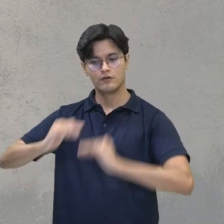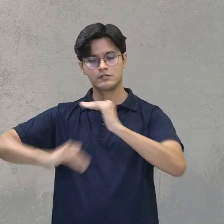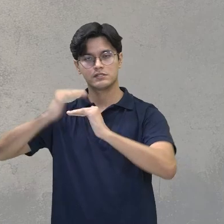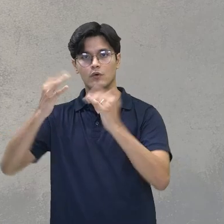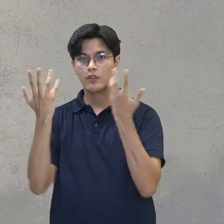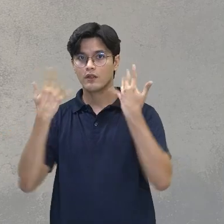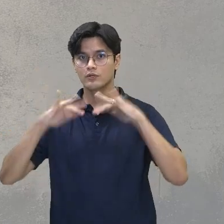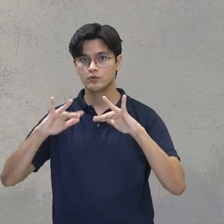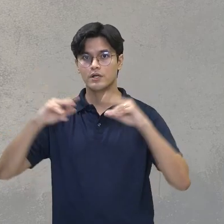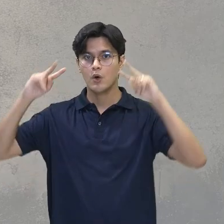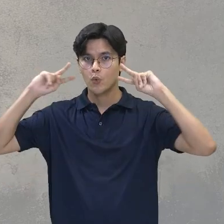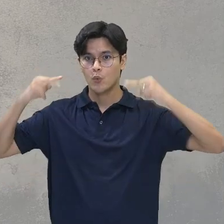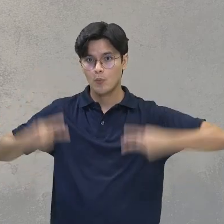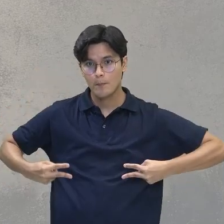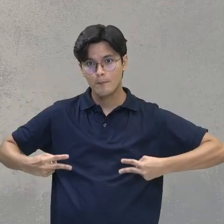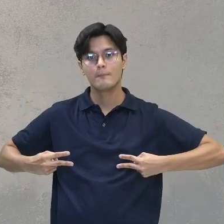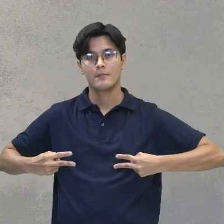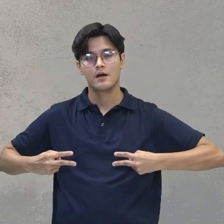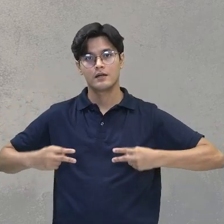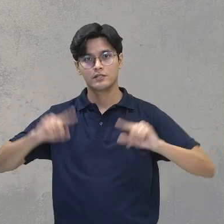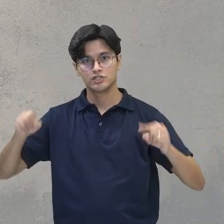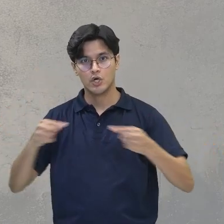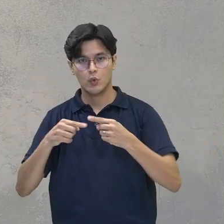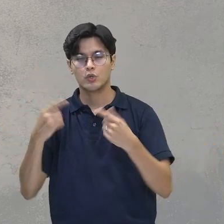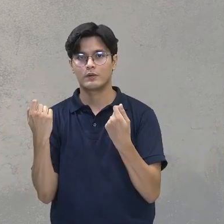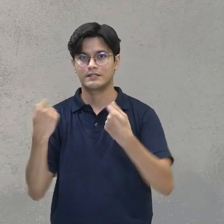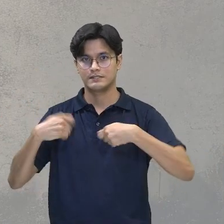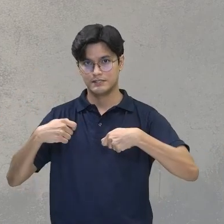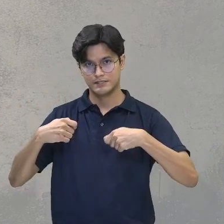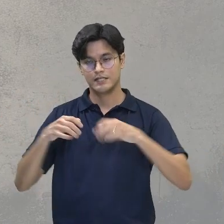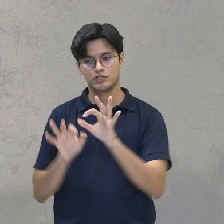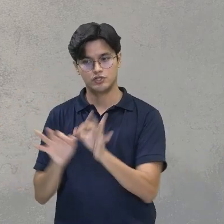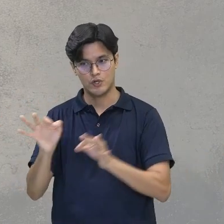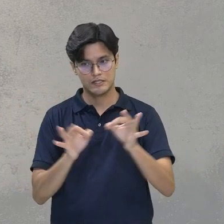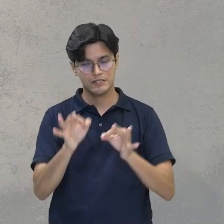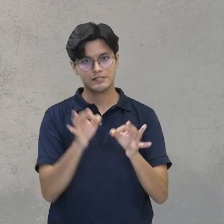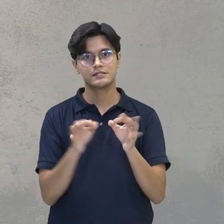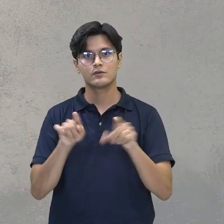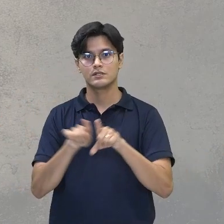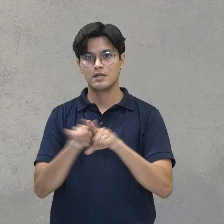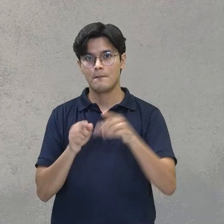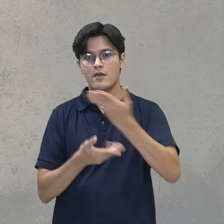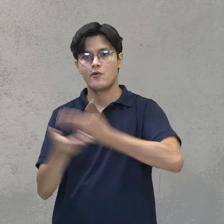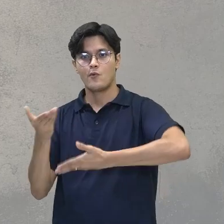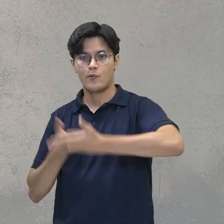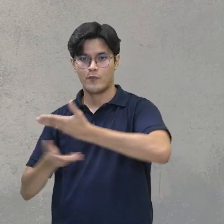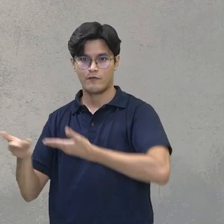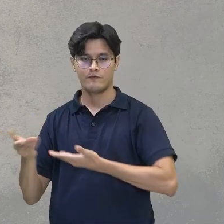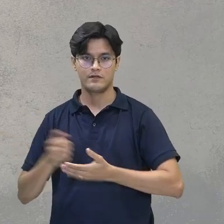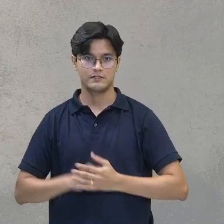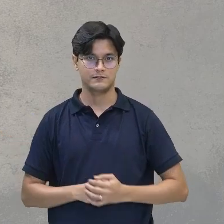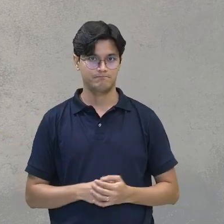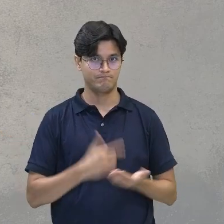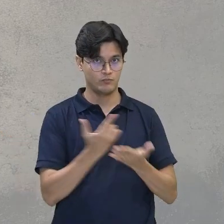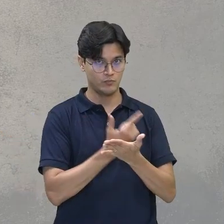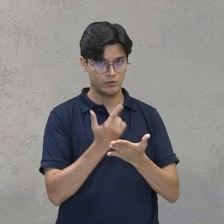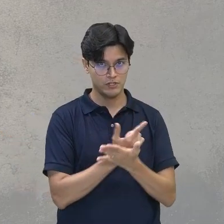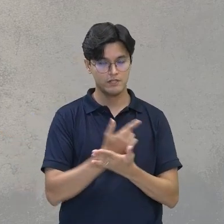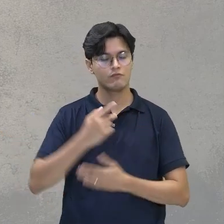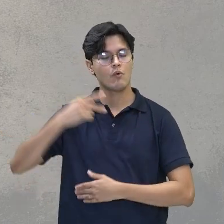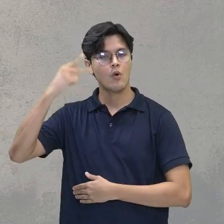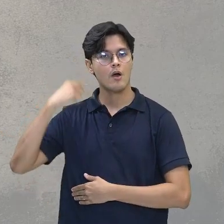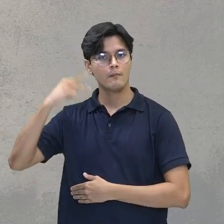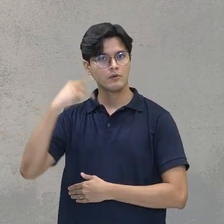de organização e convivência. Para Aristóteles, na obra chamada A Política, ele